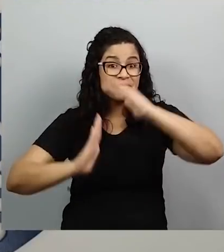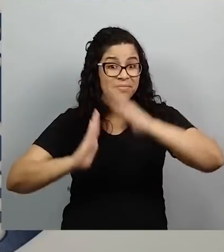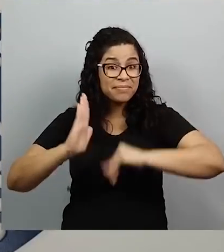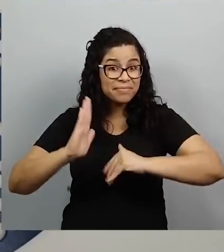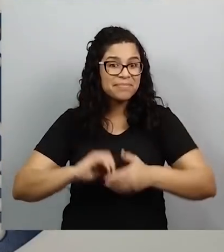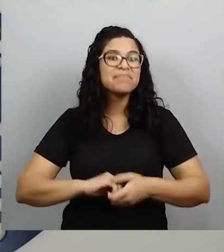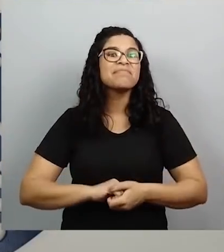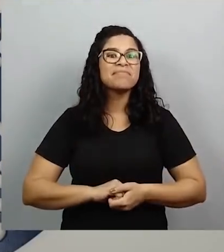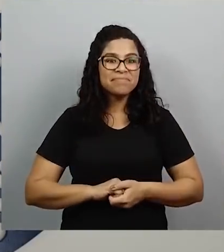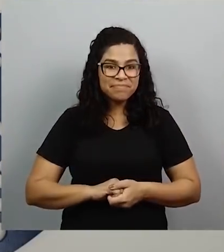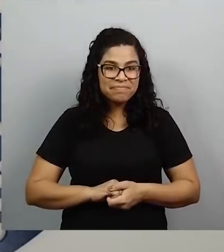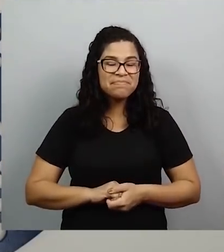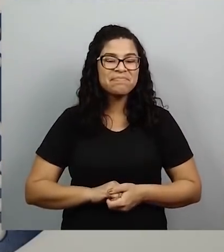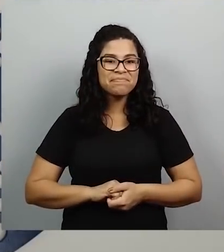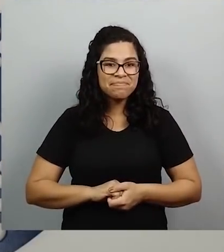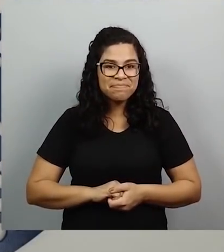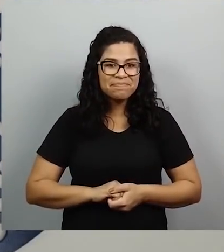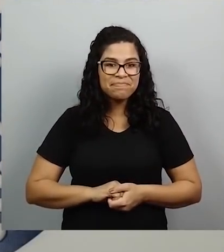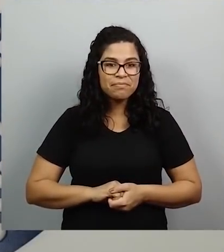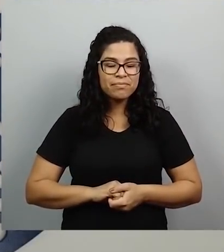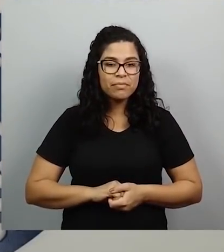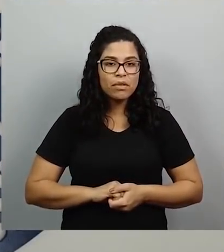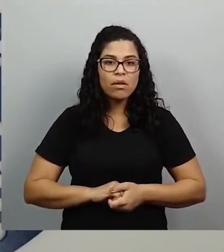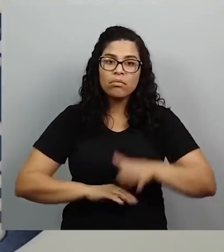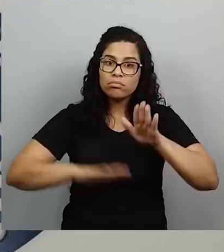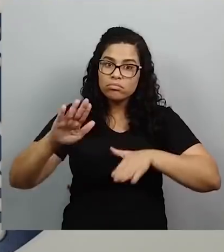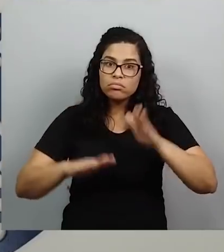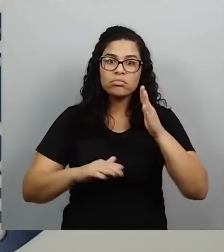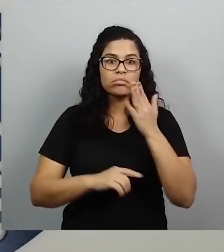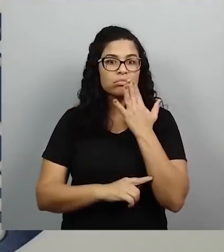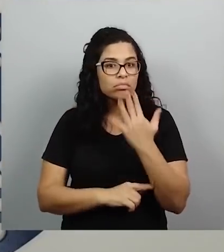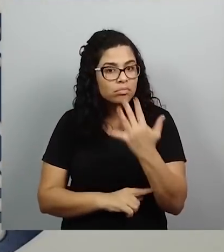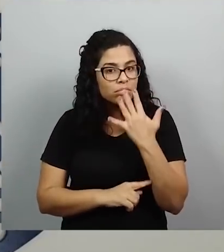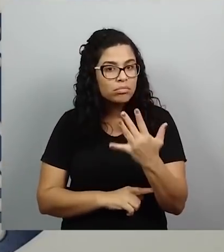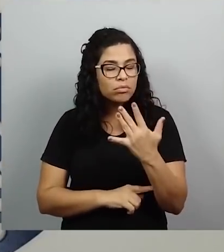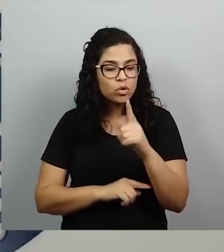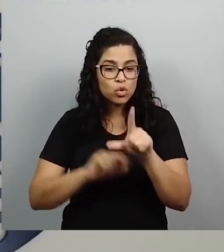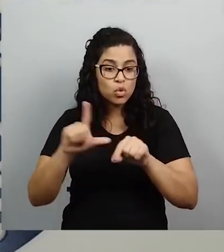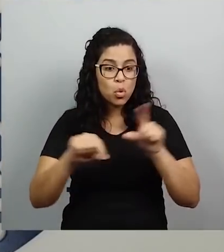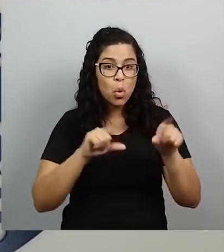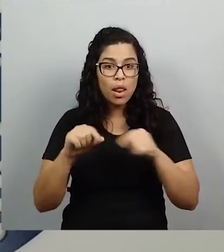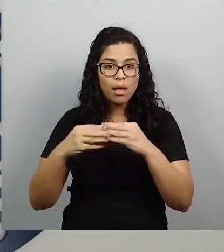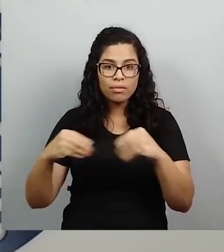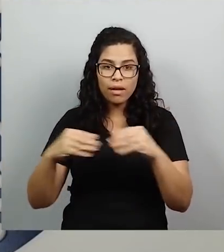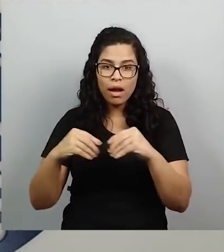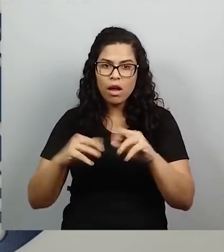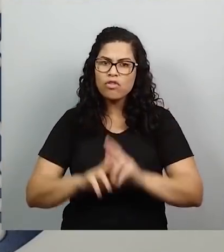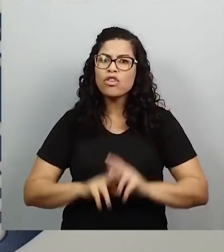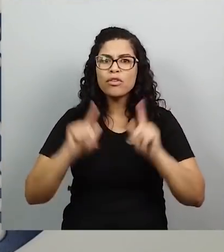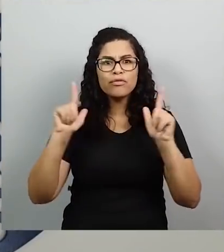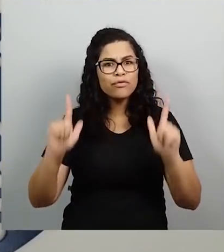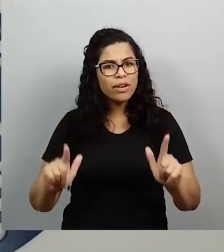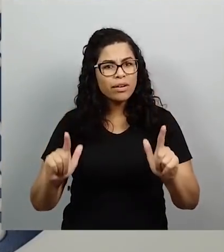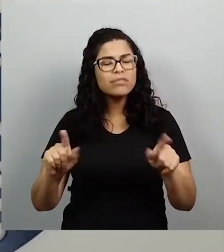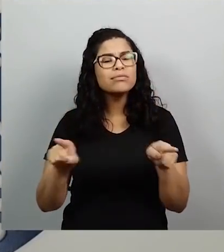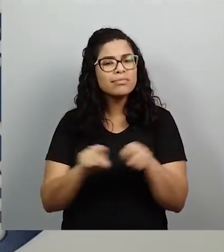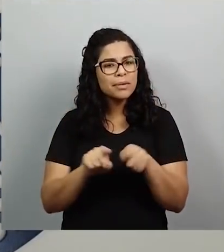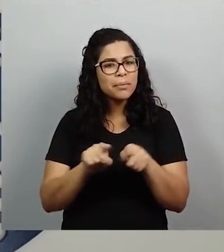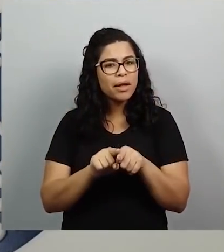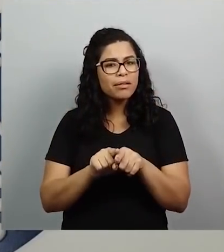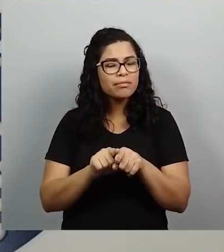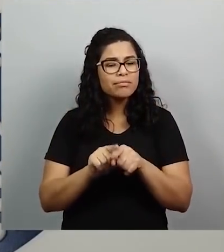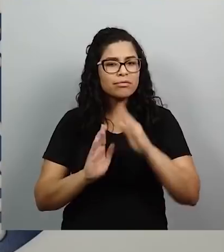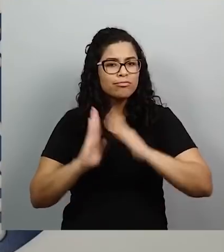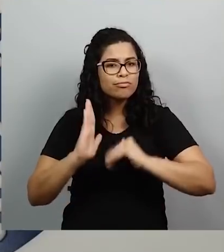sabiam? E dependendo da cor da terra que vocês escolherem, a tinta fica de uma cor bem diferente. Dá para